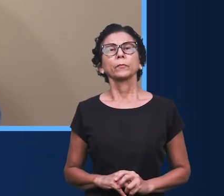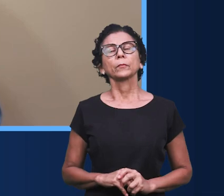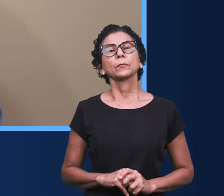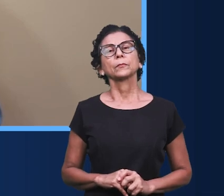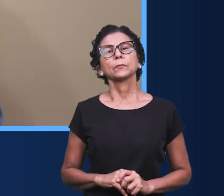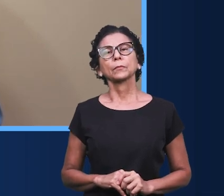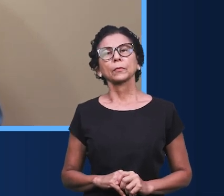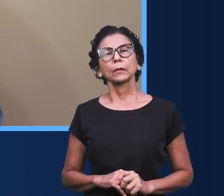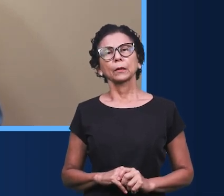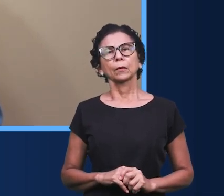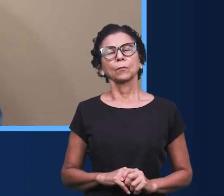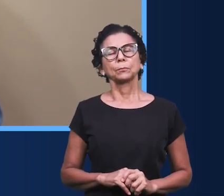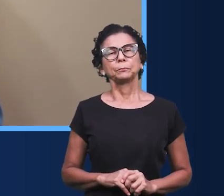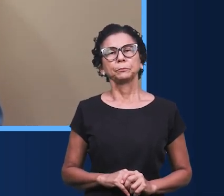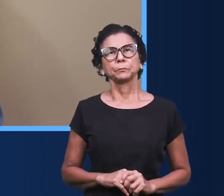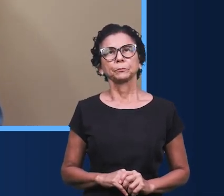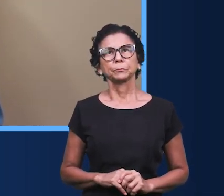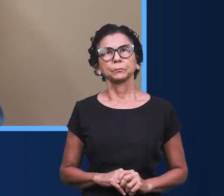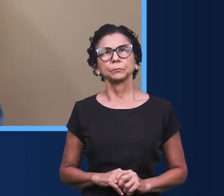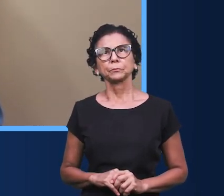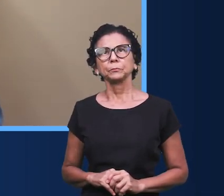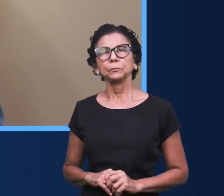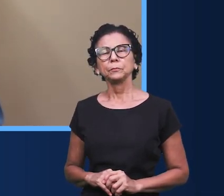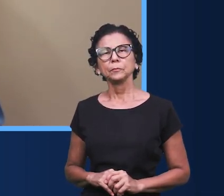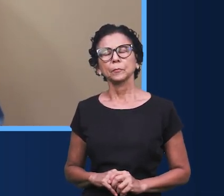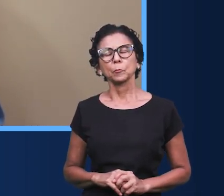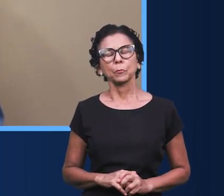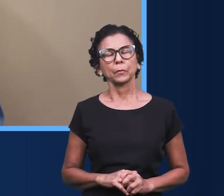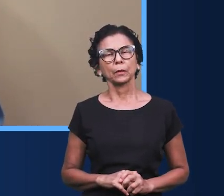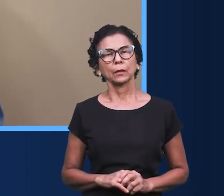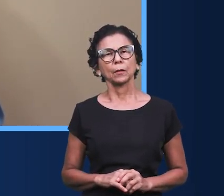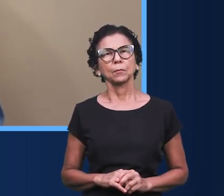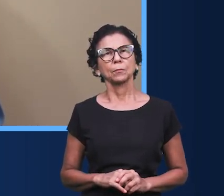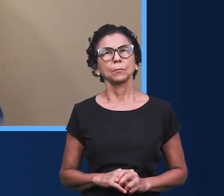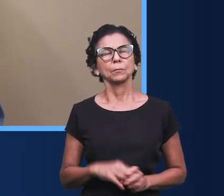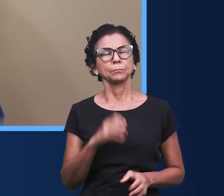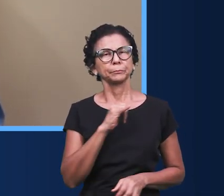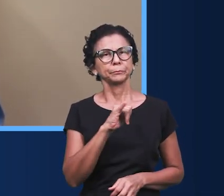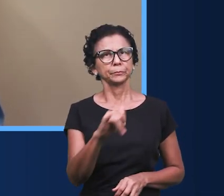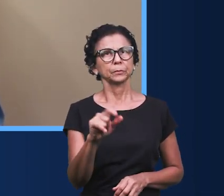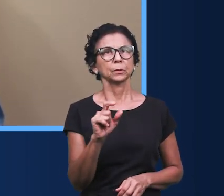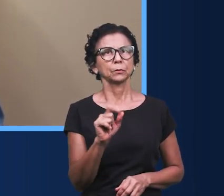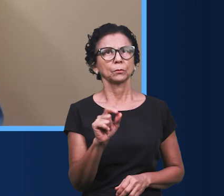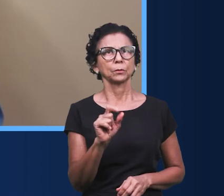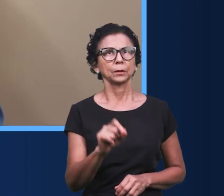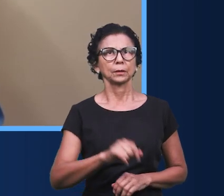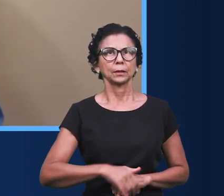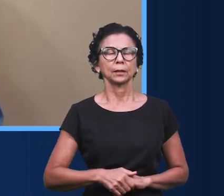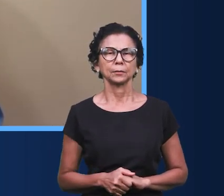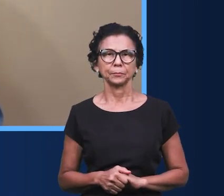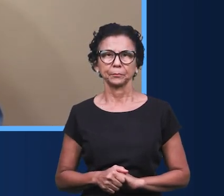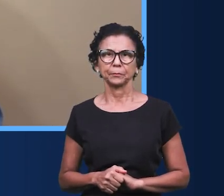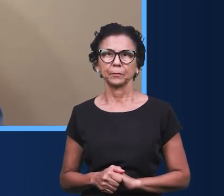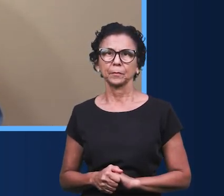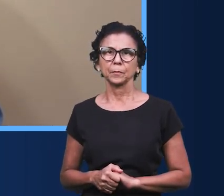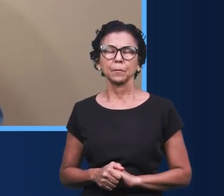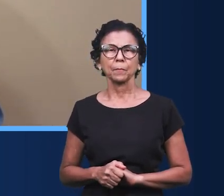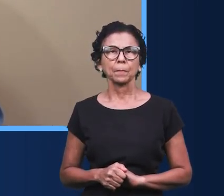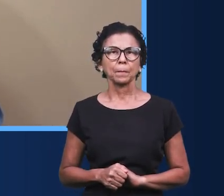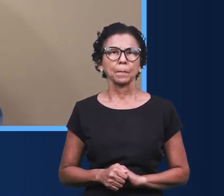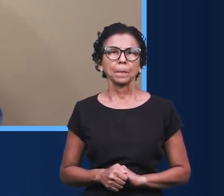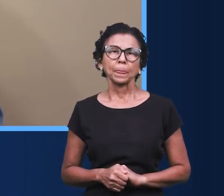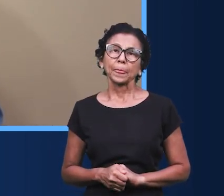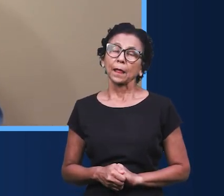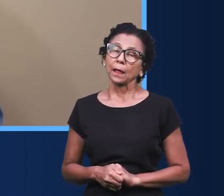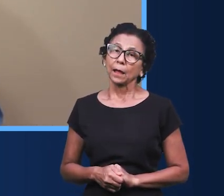mais geral, nós gostaríamos de deixar 2 recados que são extremamente importantes. Primeiro, que a interdependência